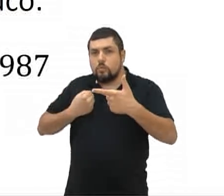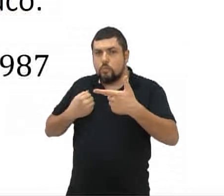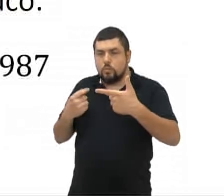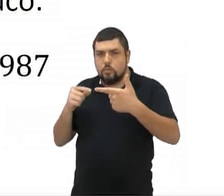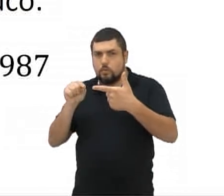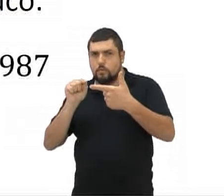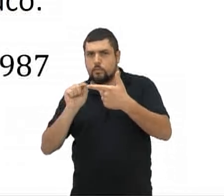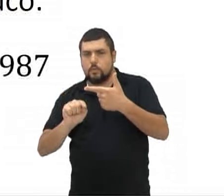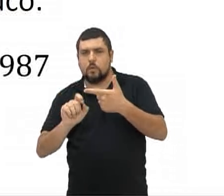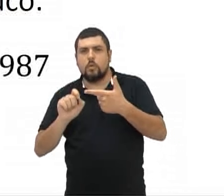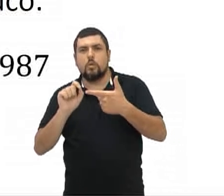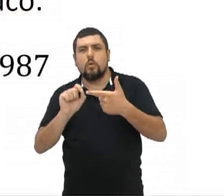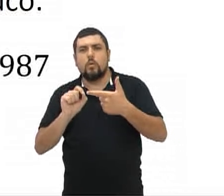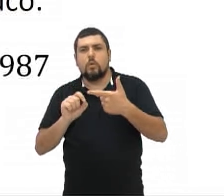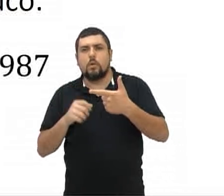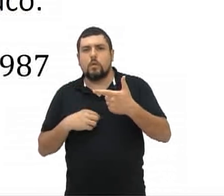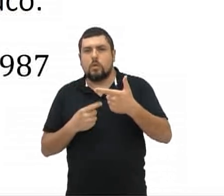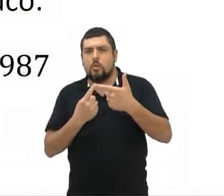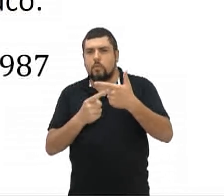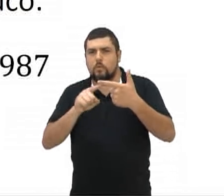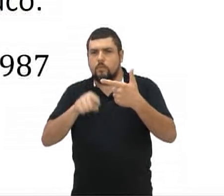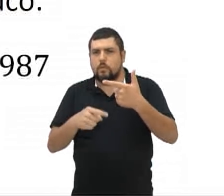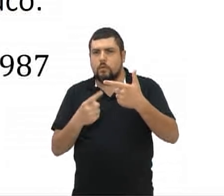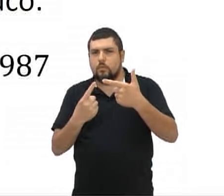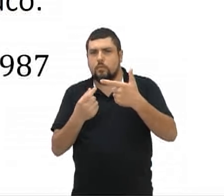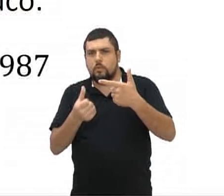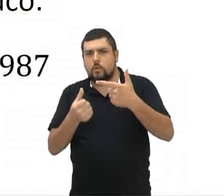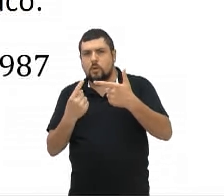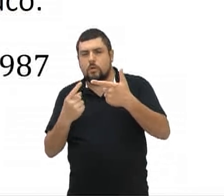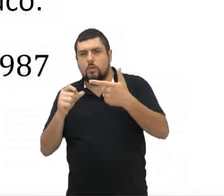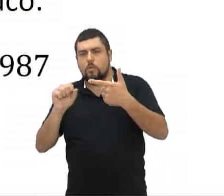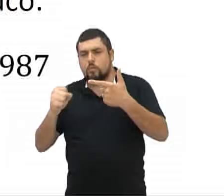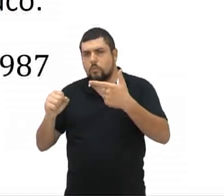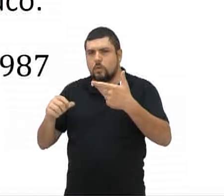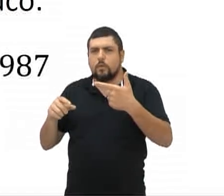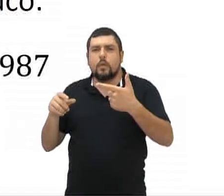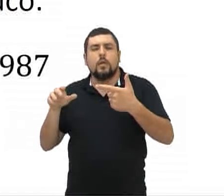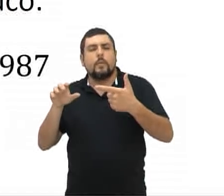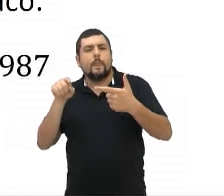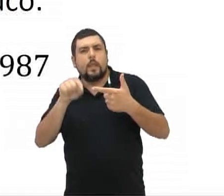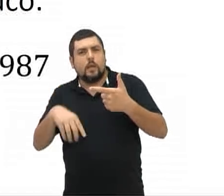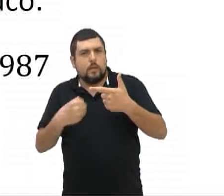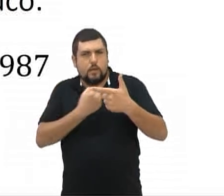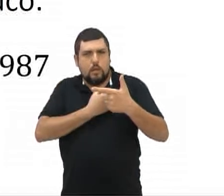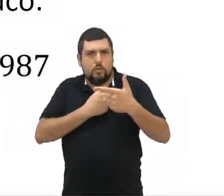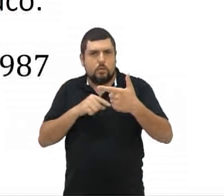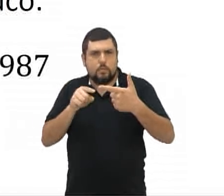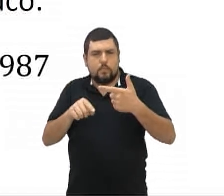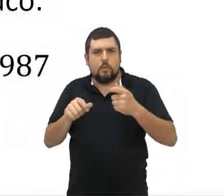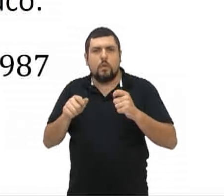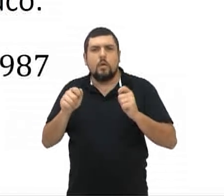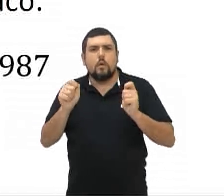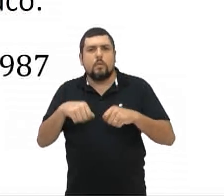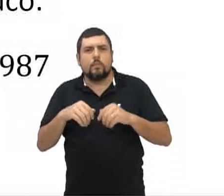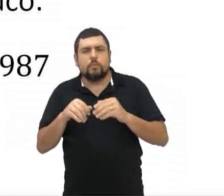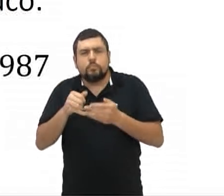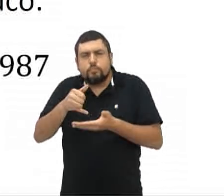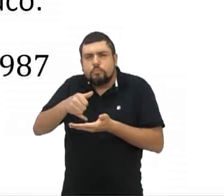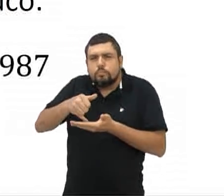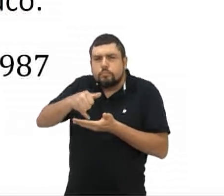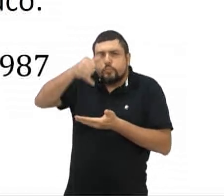por 1, 6, 1, 8. Esse número ele pode ser arredondado